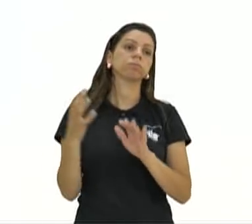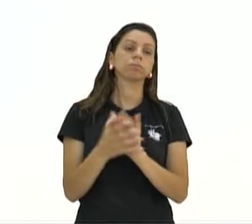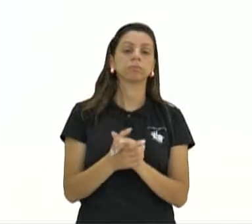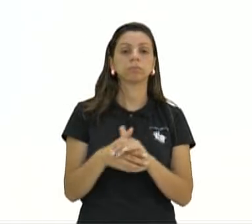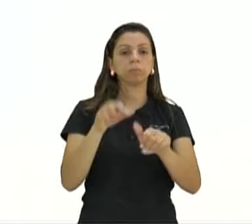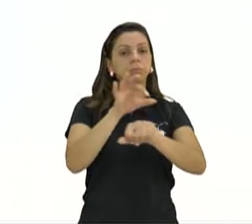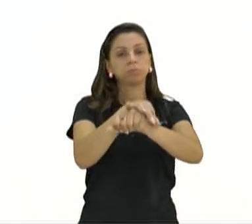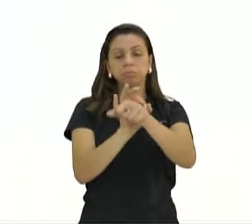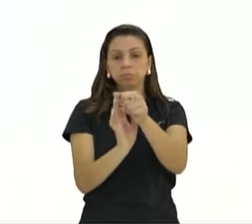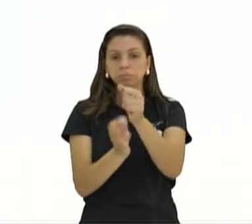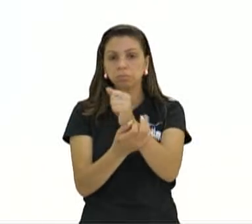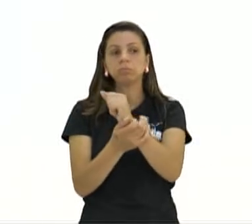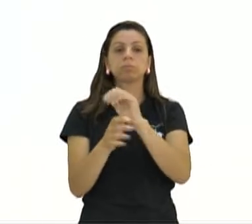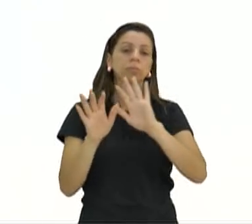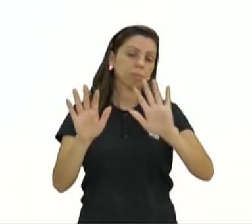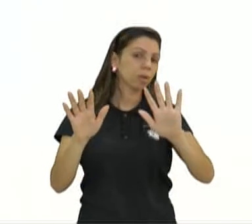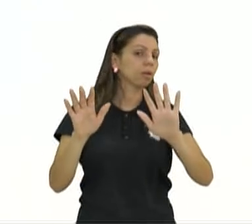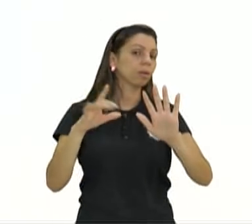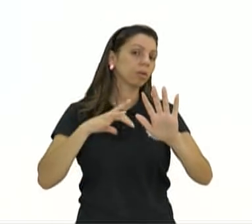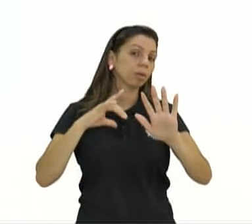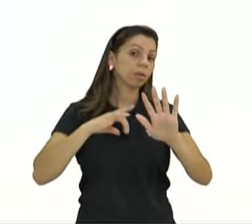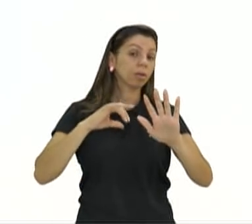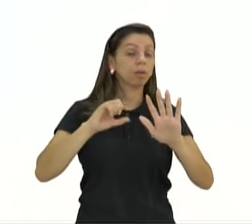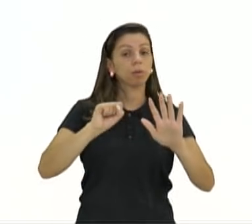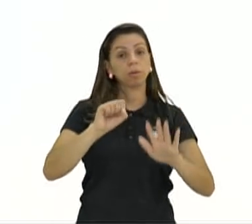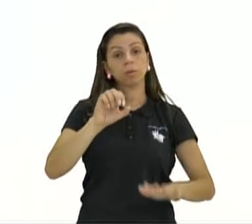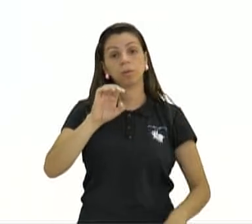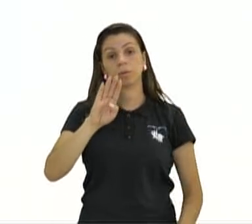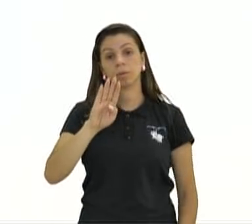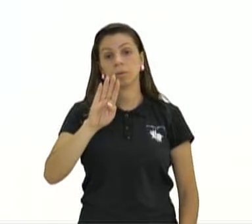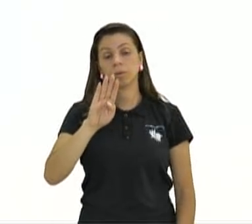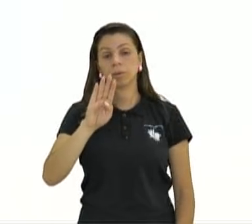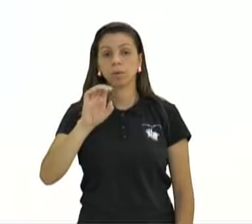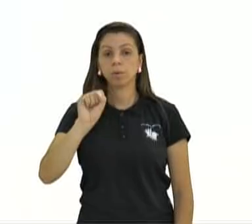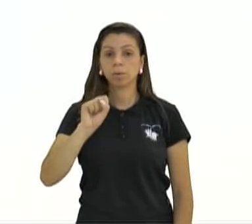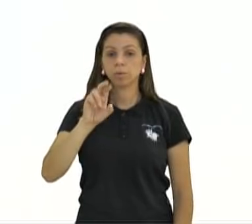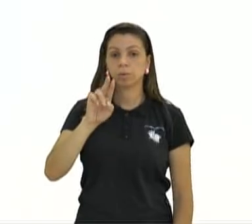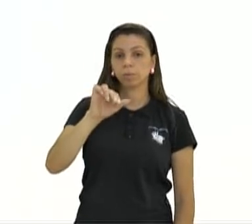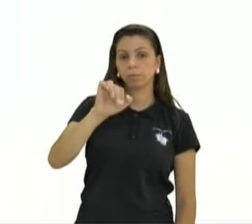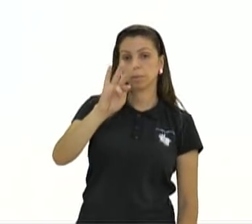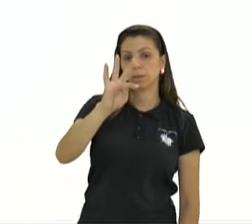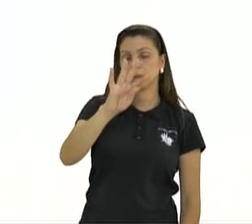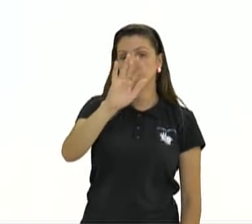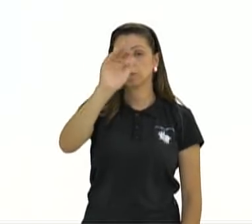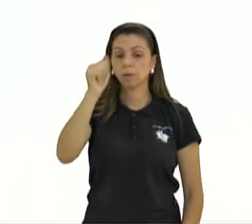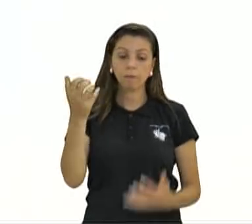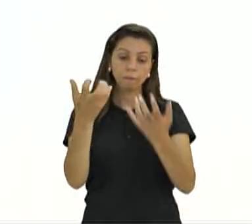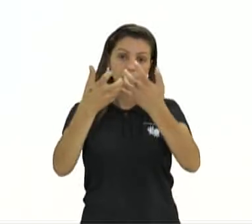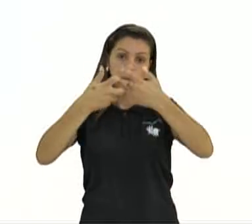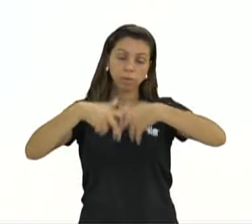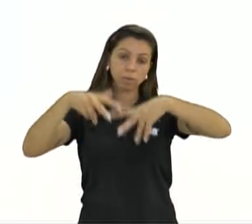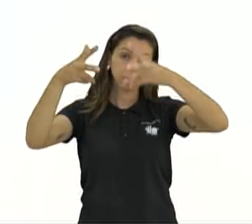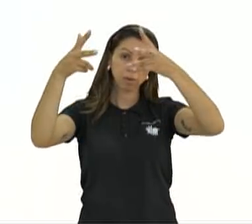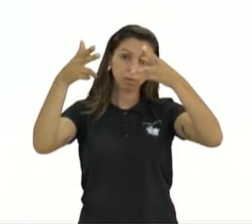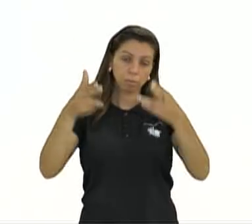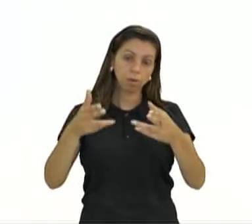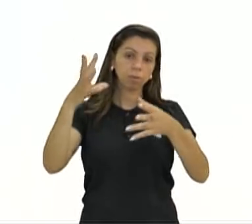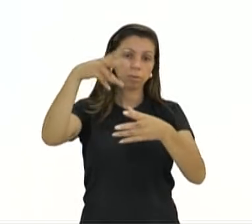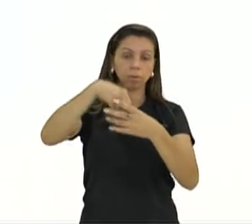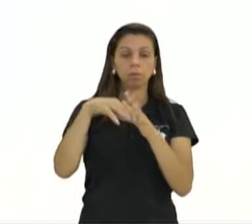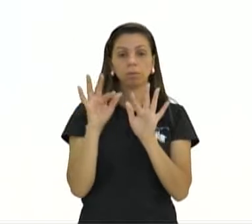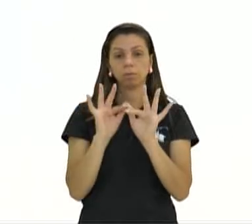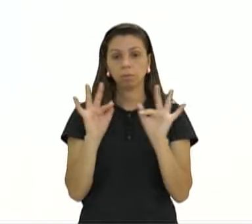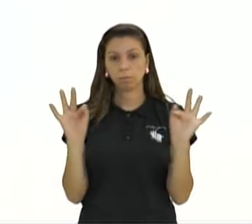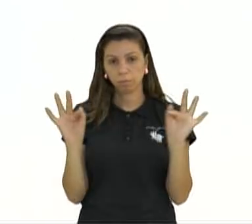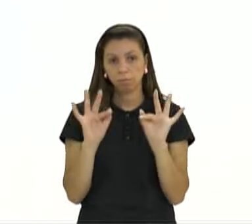adereço, máscara, são aqui substantivos. Eles têm a mesma função aqui dentro da frase. Portanto, quando